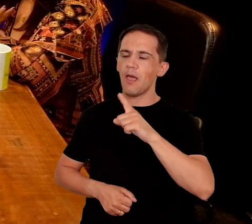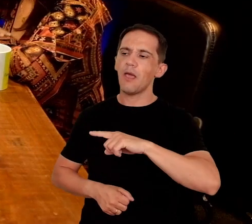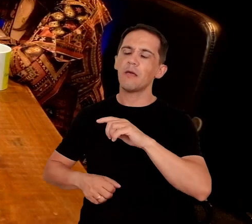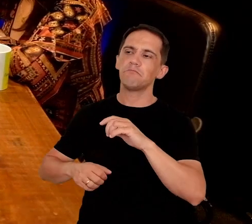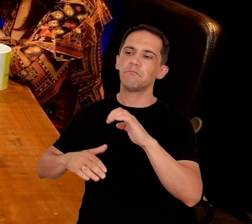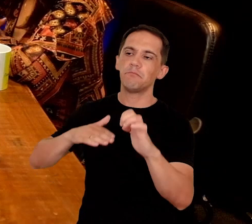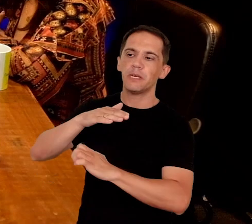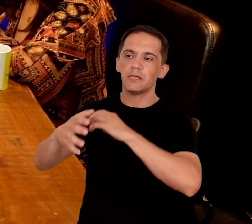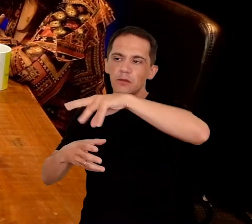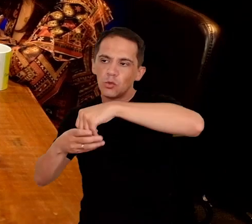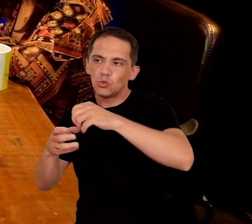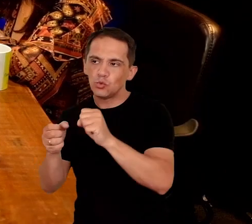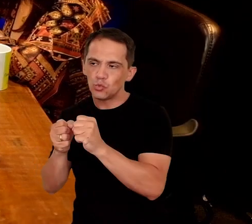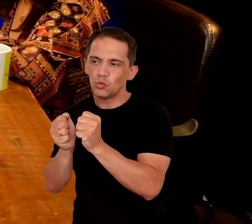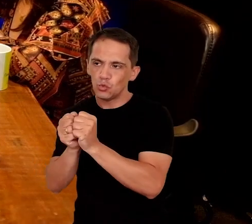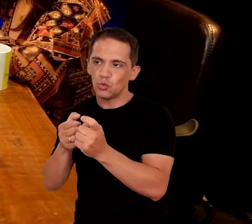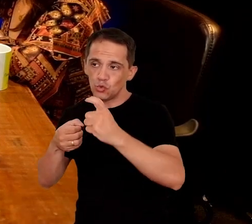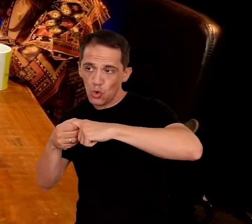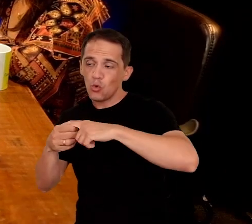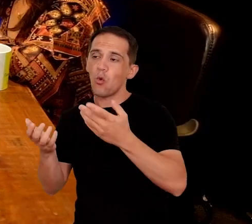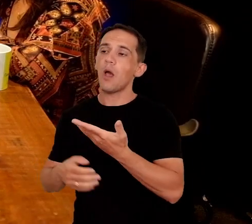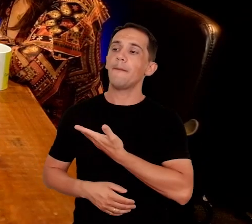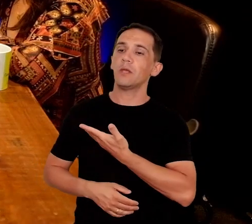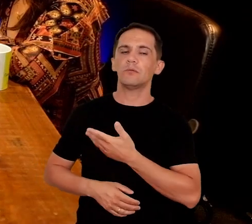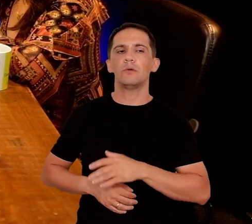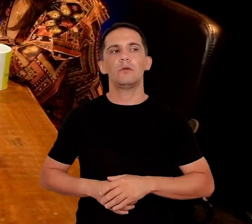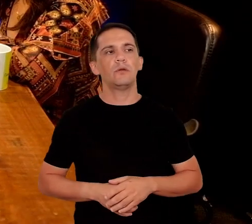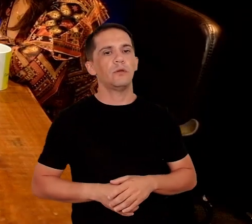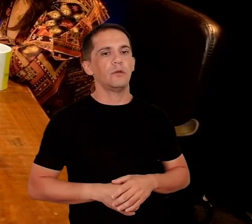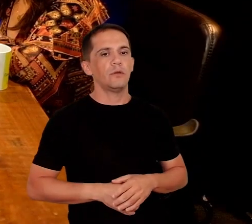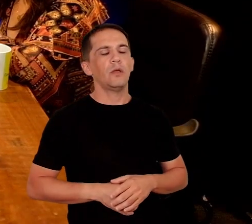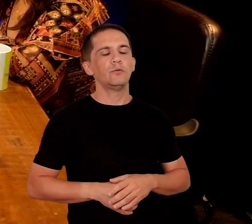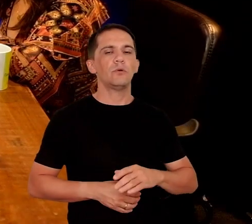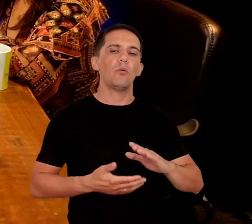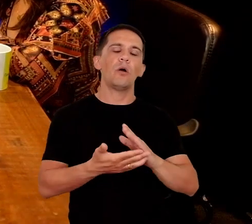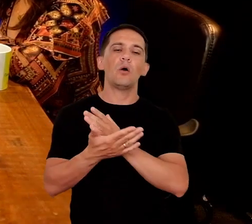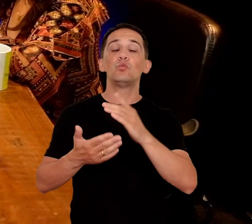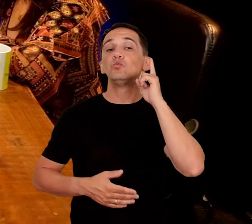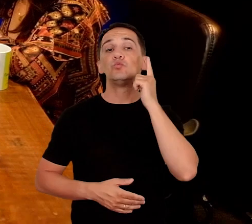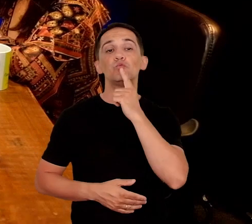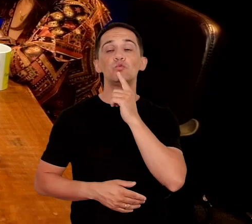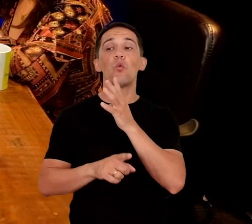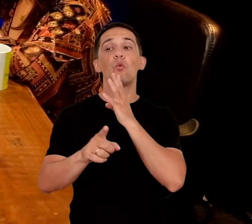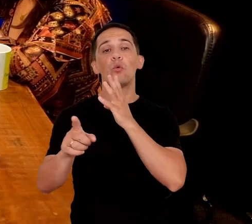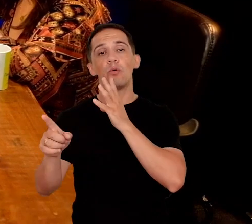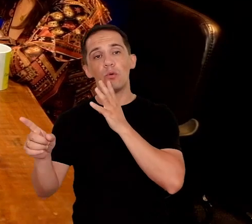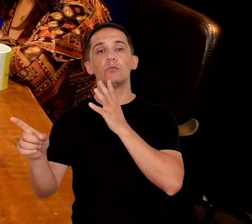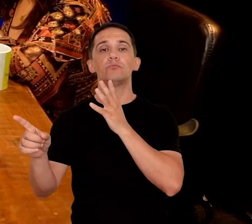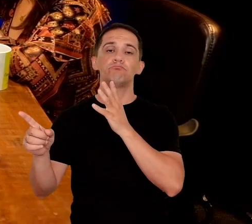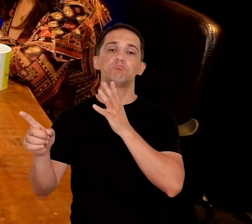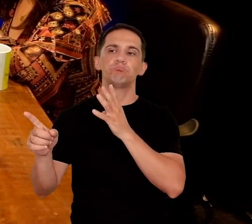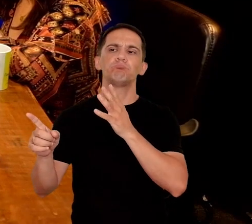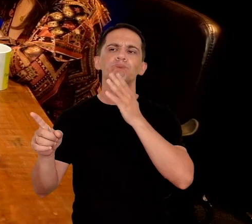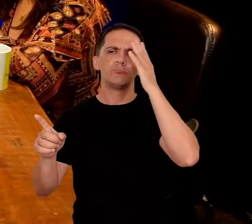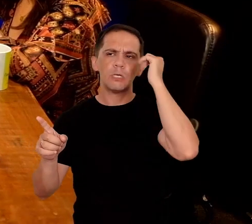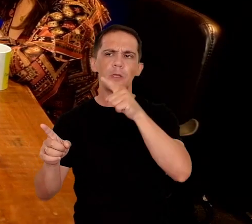ou são amigos só que vocês passam? Não, no nosso caso, são pessoas conhecidas, São nossos conhecidos, surdos, que sabemos, né, que